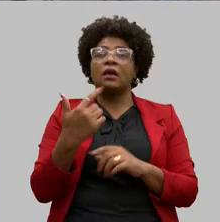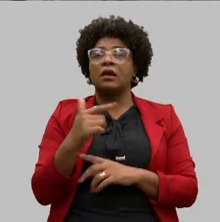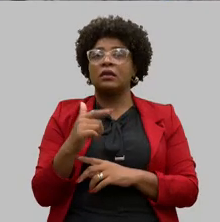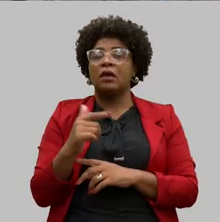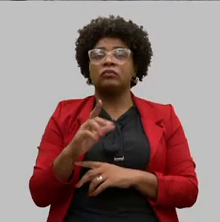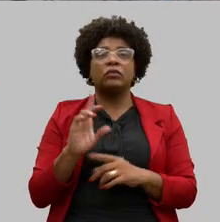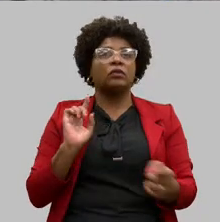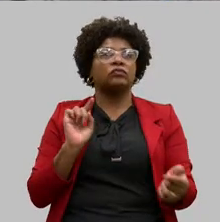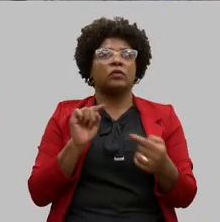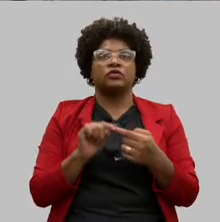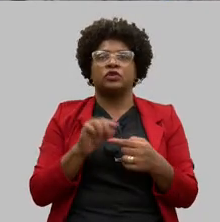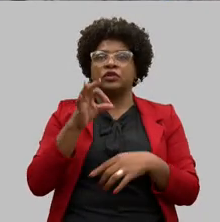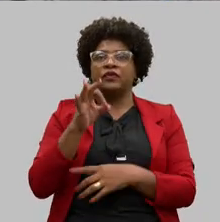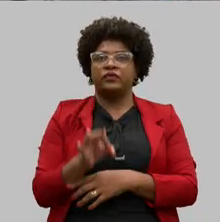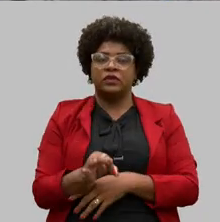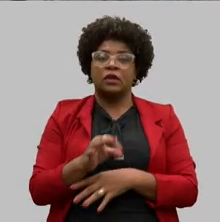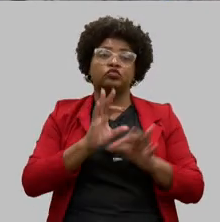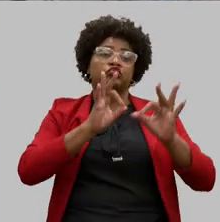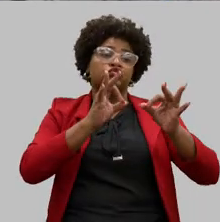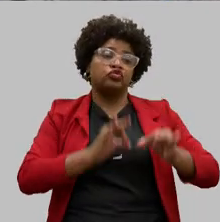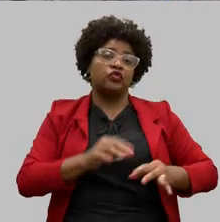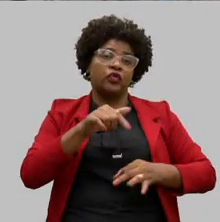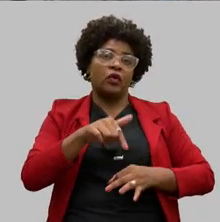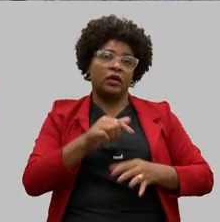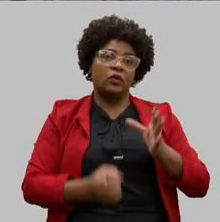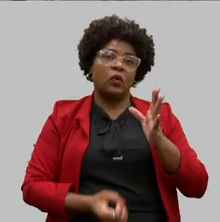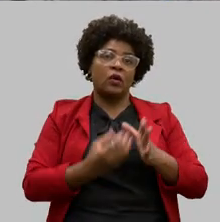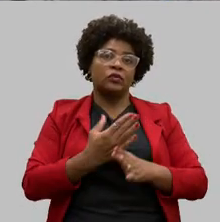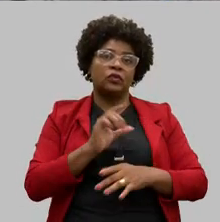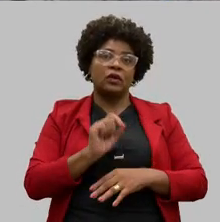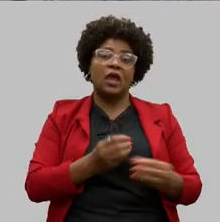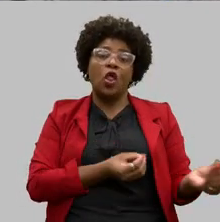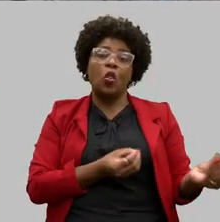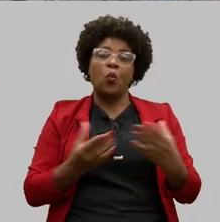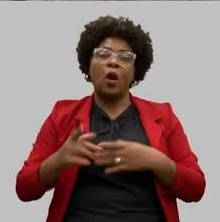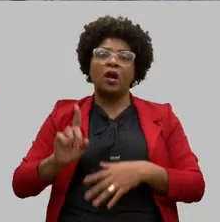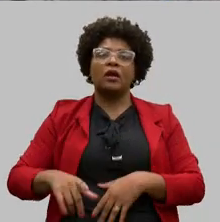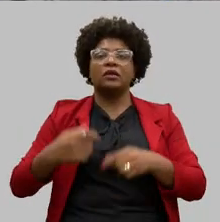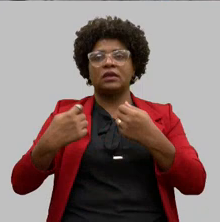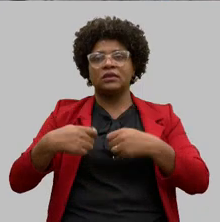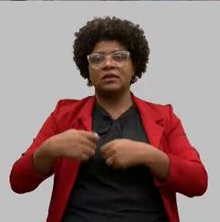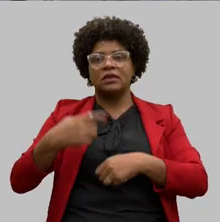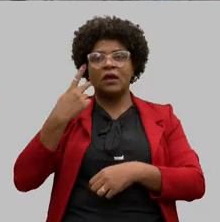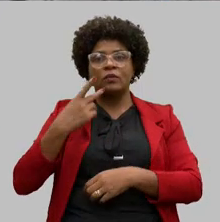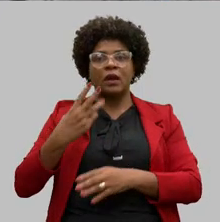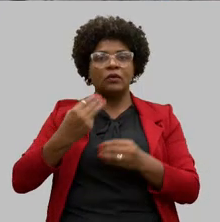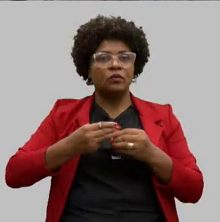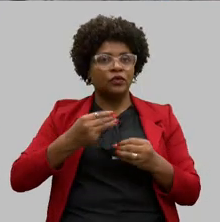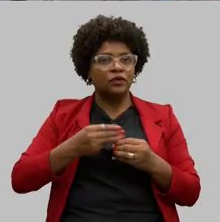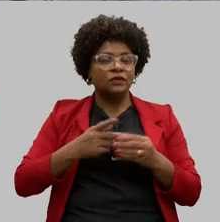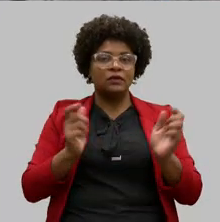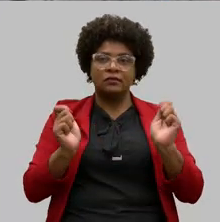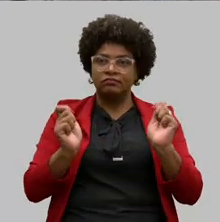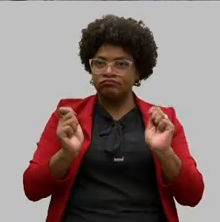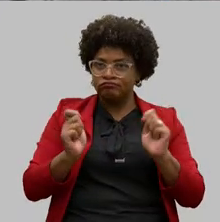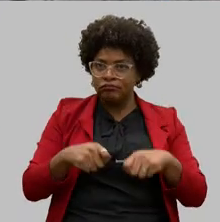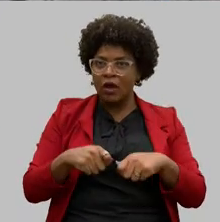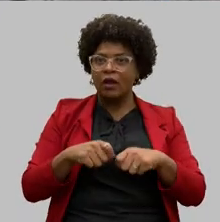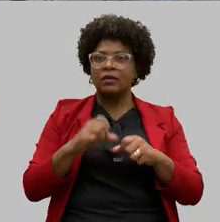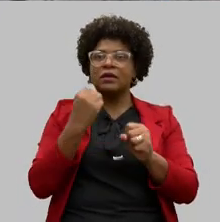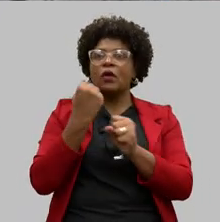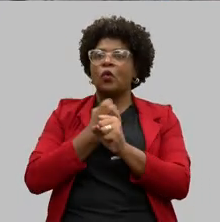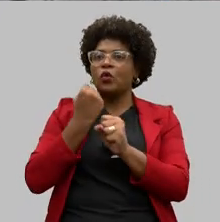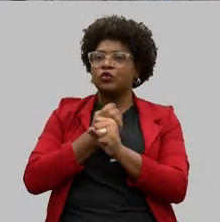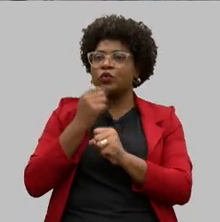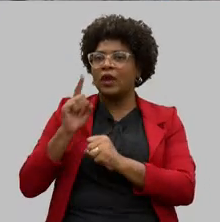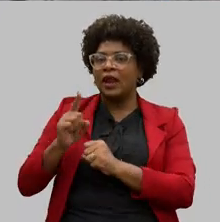prevista em sua justificação o autor aponta que doação é necessária para que o município possa construir uma na área transferida uma